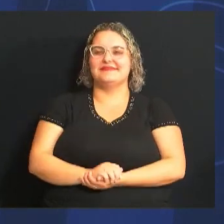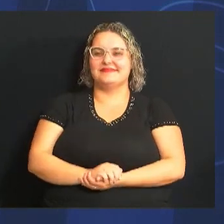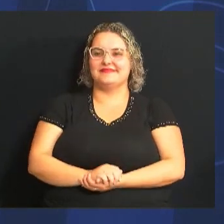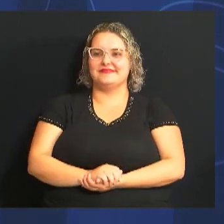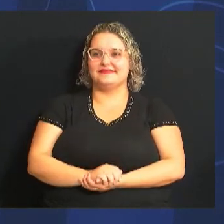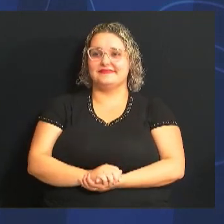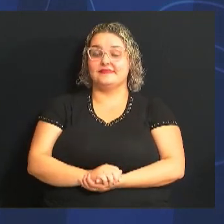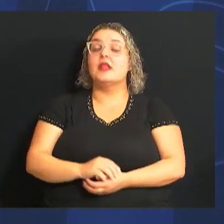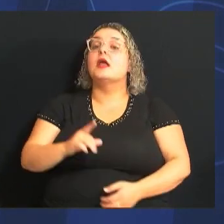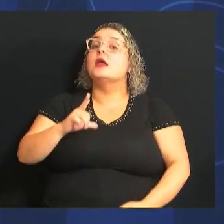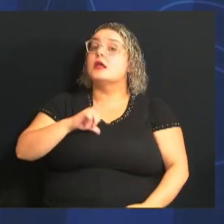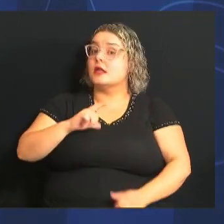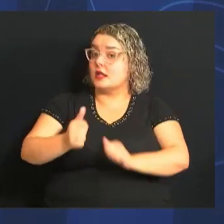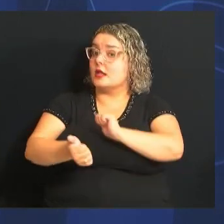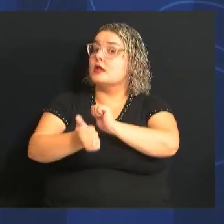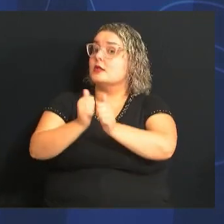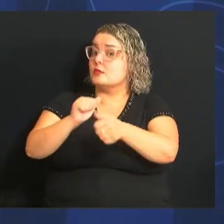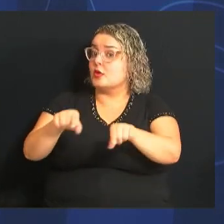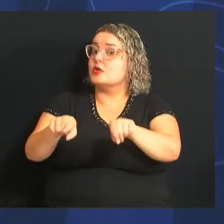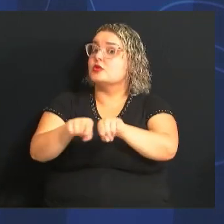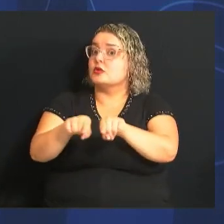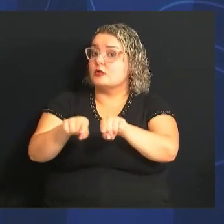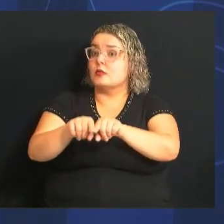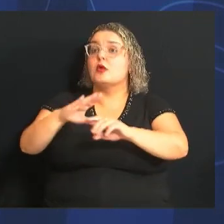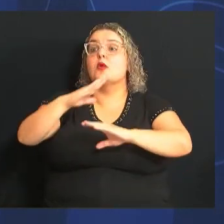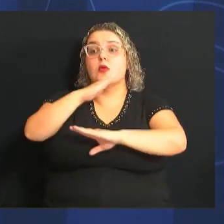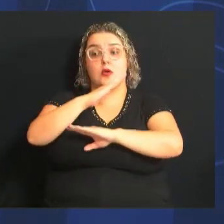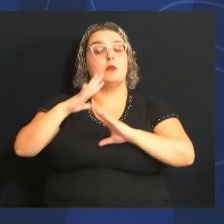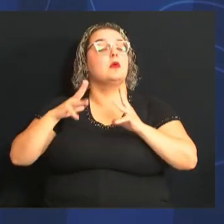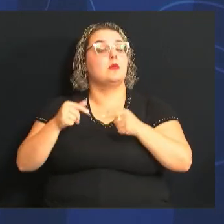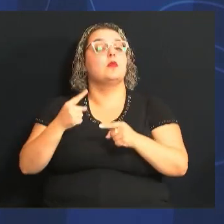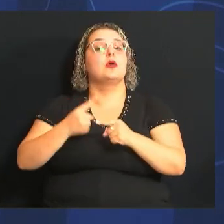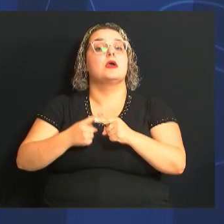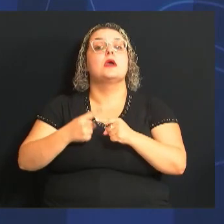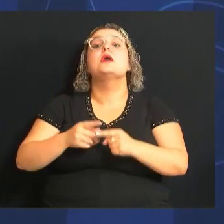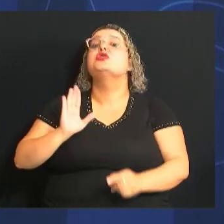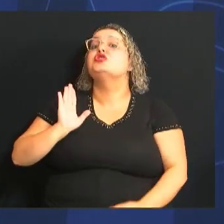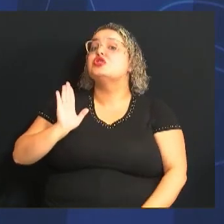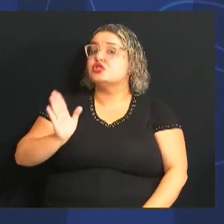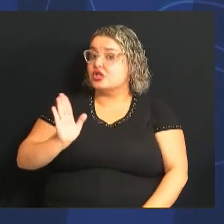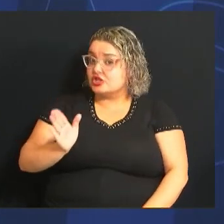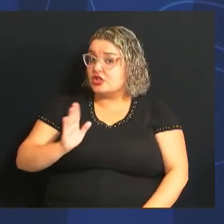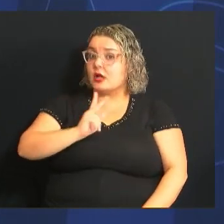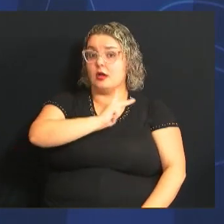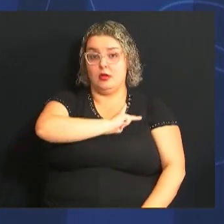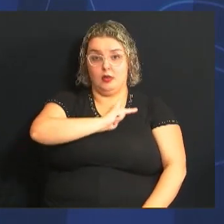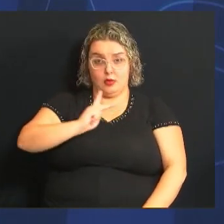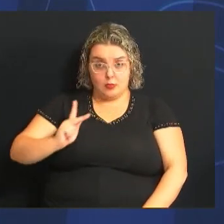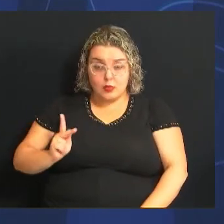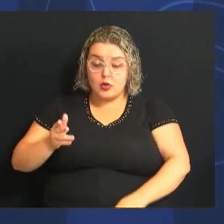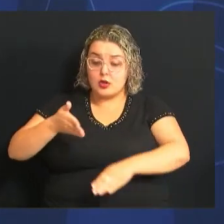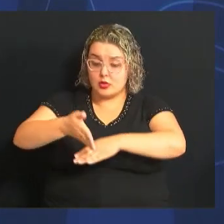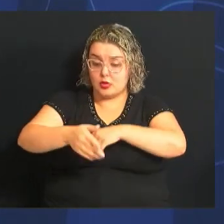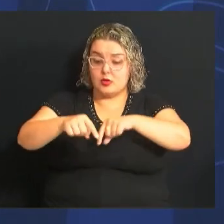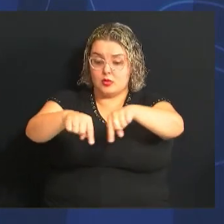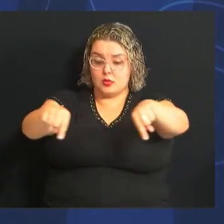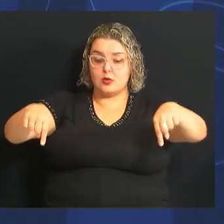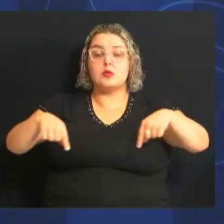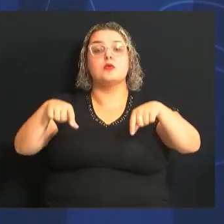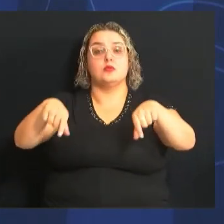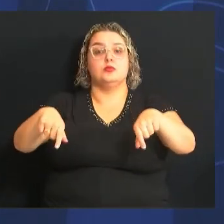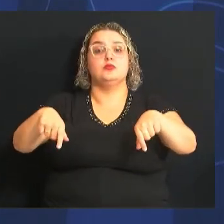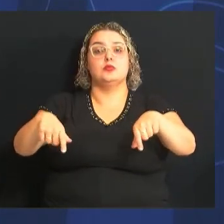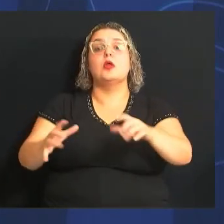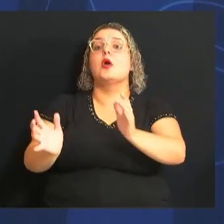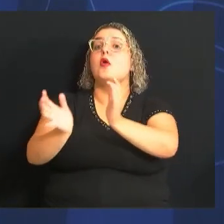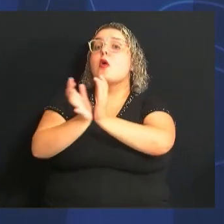E tem esporte também aqui no nosso Câmara Total, porque daqui a pouco a Ponte Preta entra em campo pela Copa São Paulo de Futebol Júnior